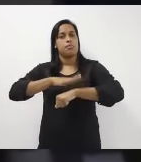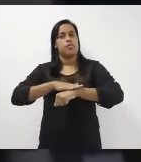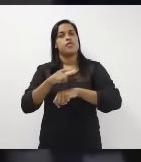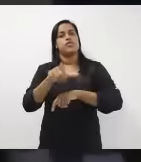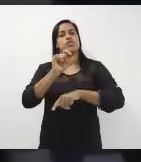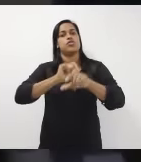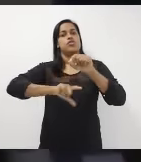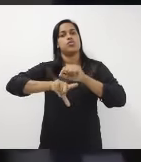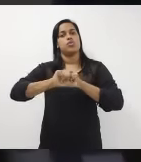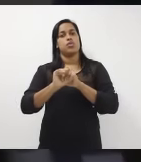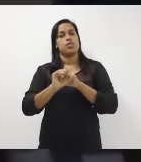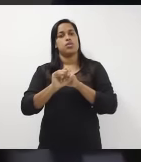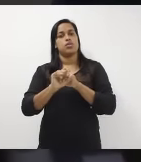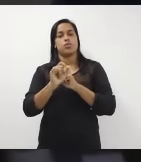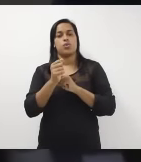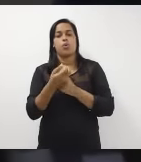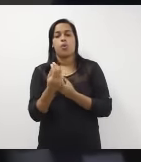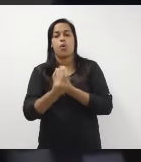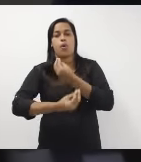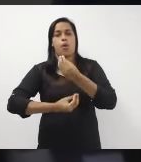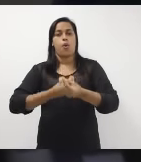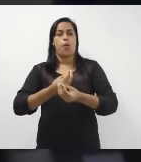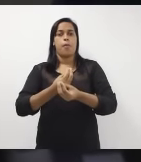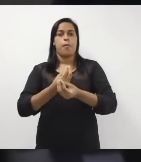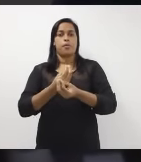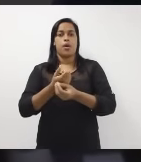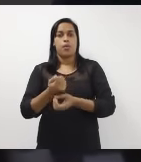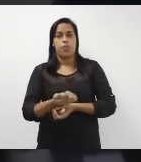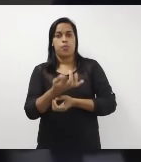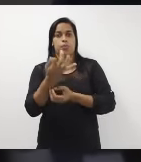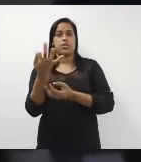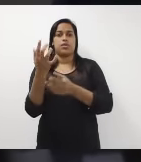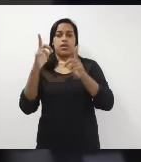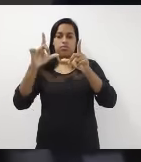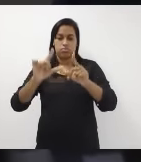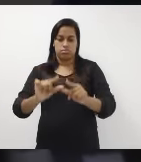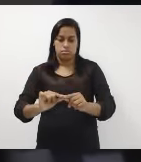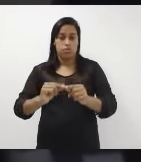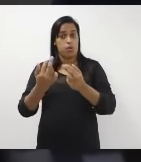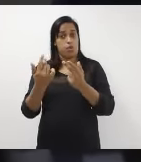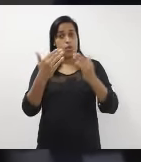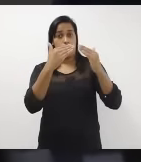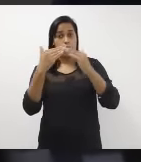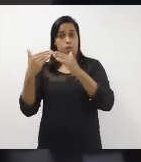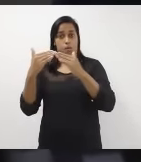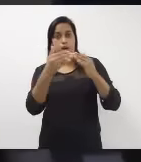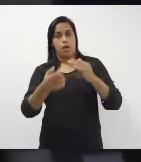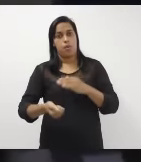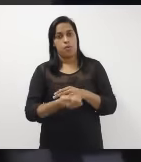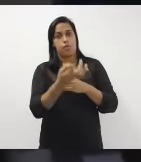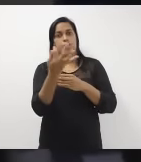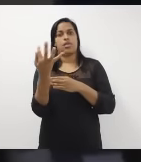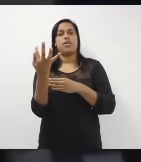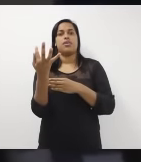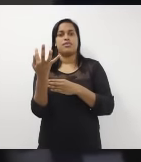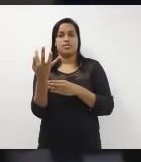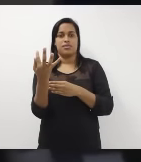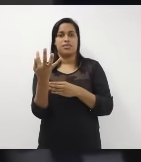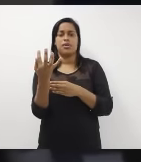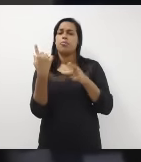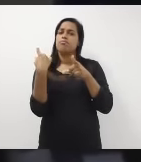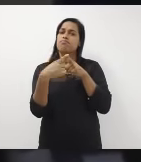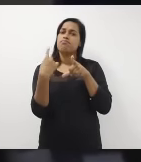definido quando o saldo do estoque estiver abaixo ou igual a determinada quantidade, que vai ser chamada de ponto de pedido. Por quê? Porque